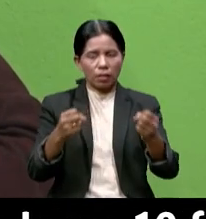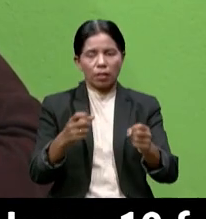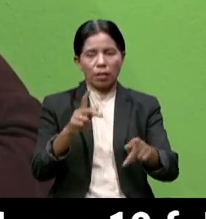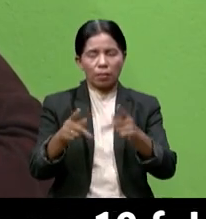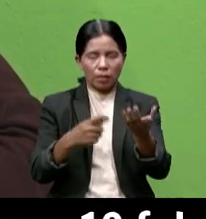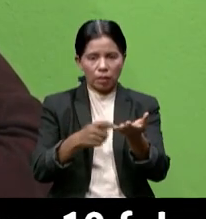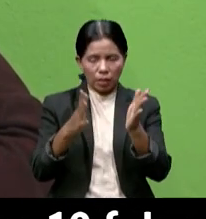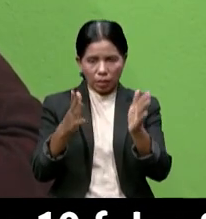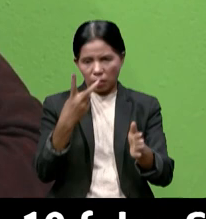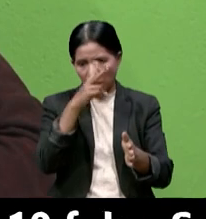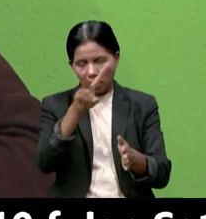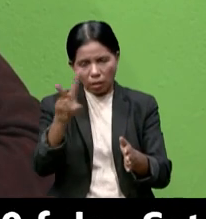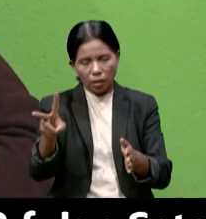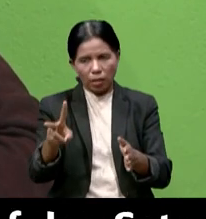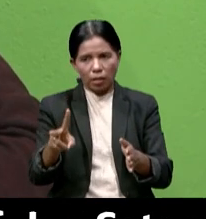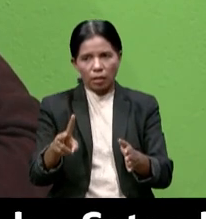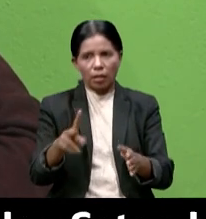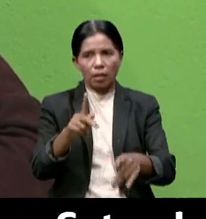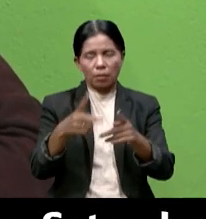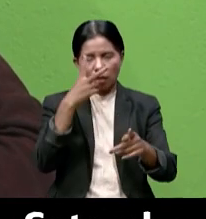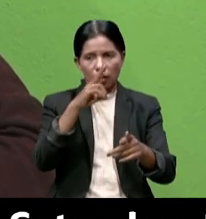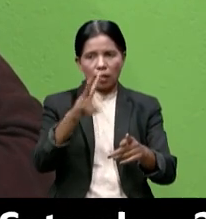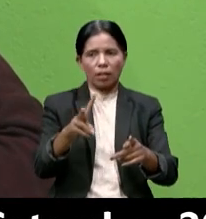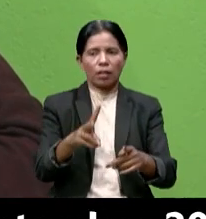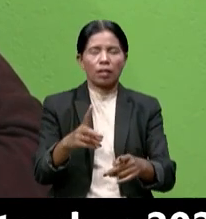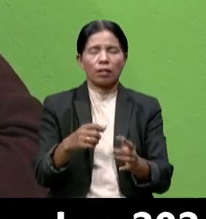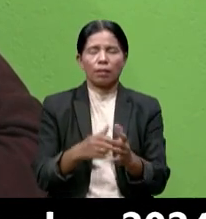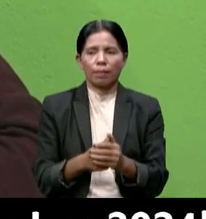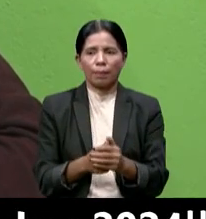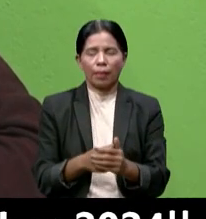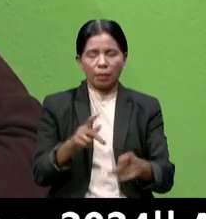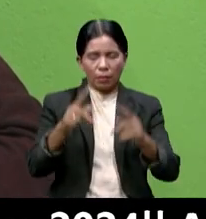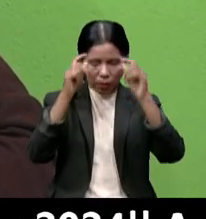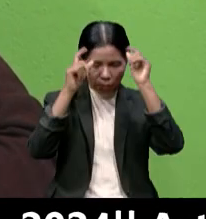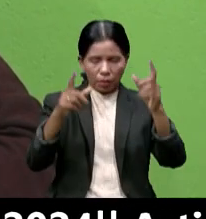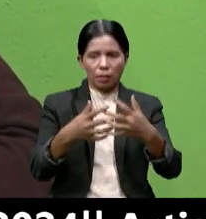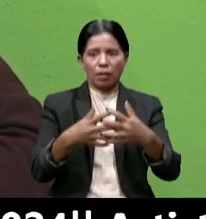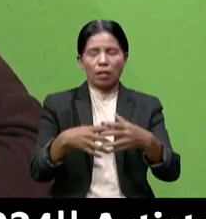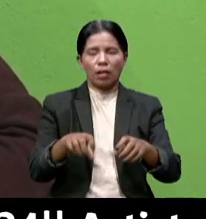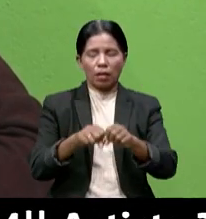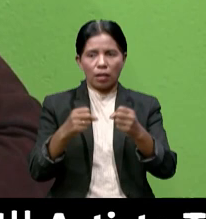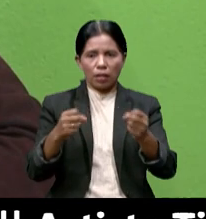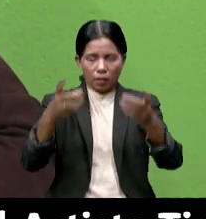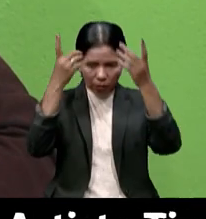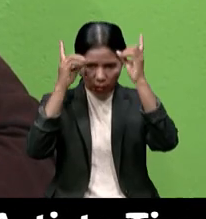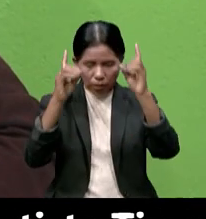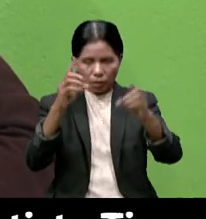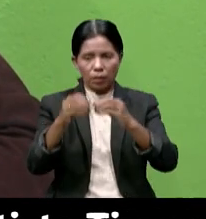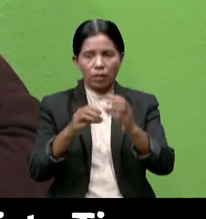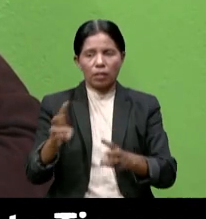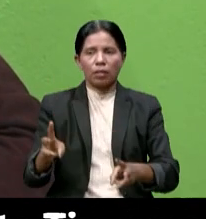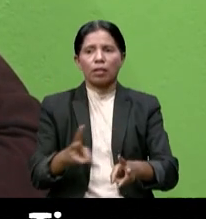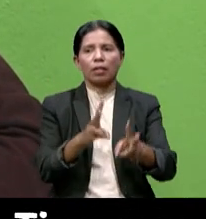kata técnico timoran hare kata kidane adu ne ma kalo disidi kata ya dalam